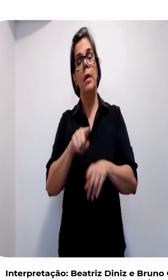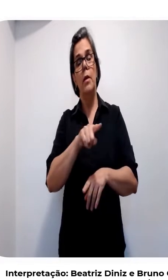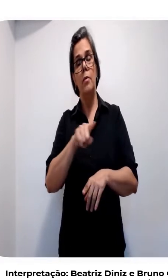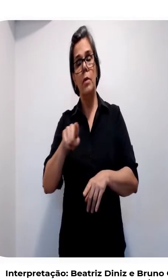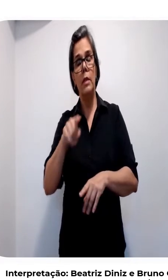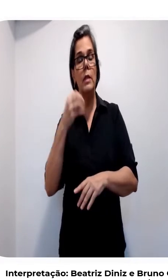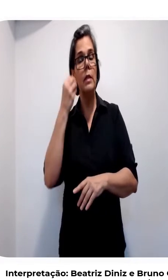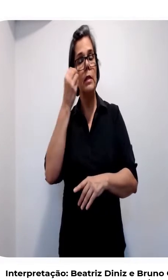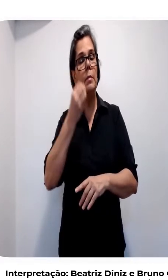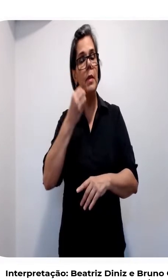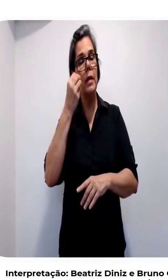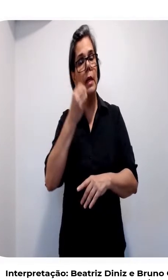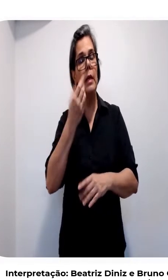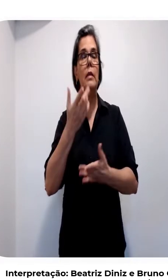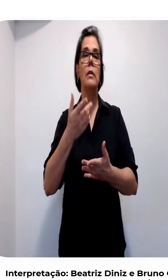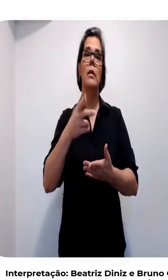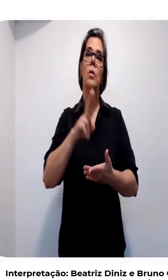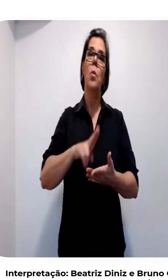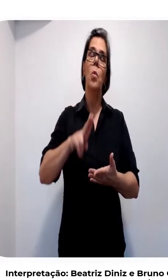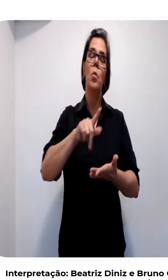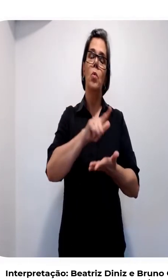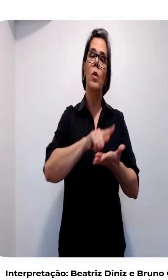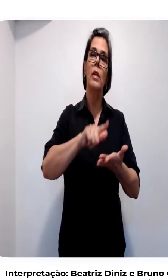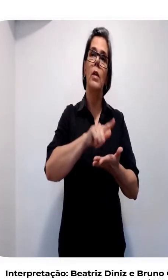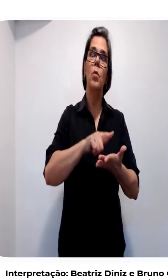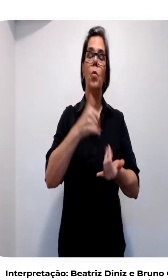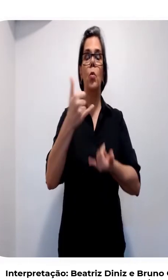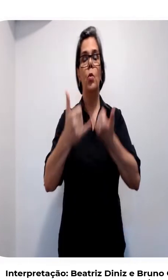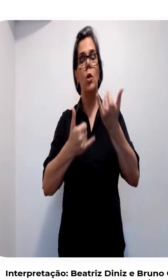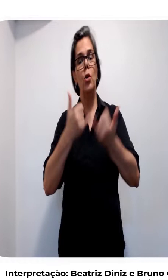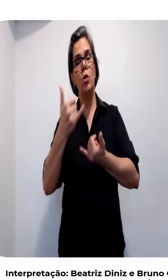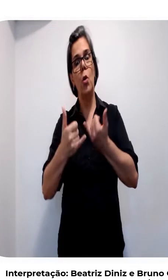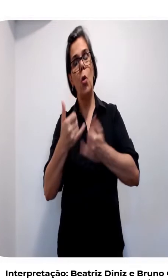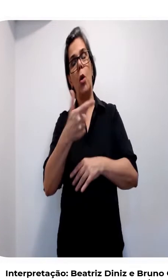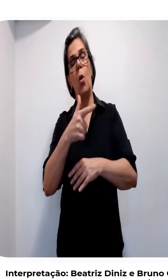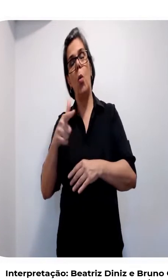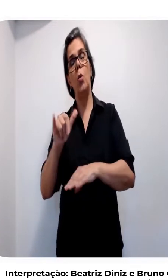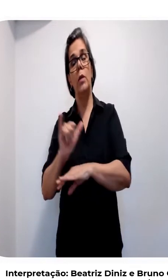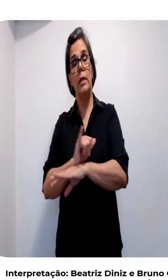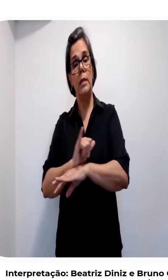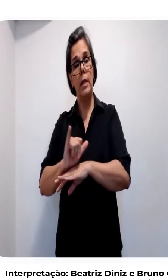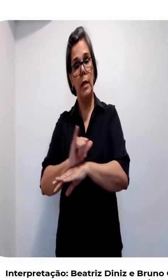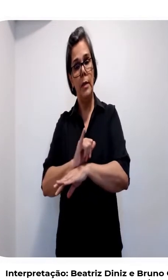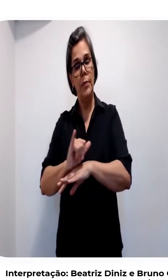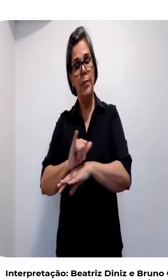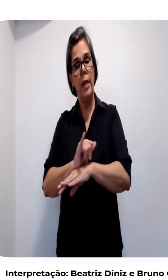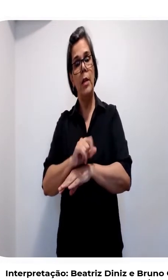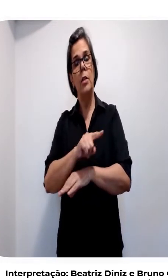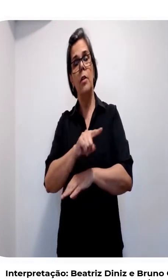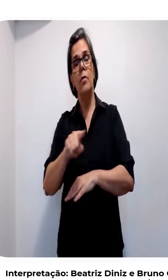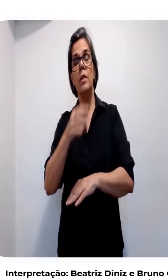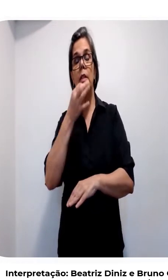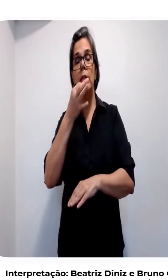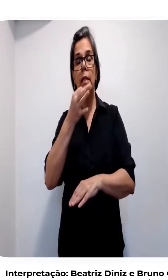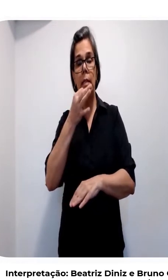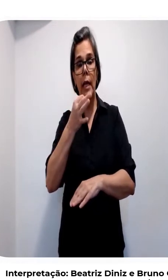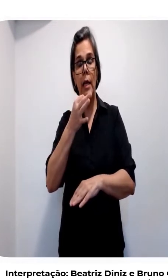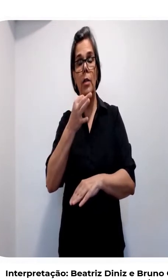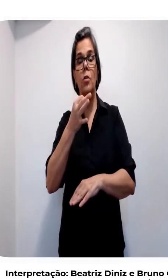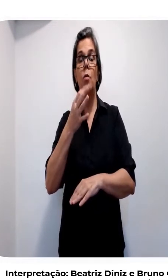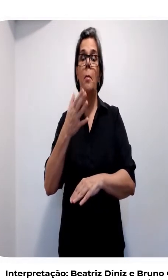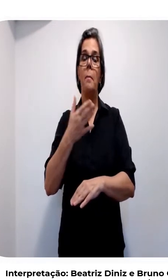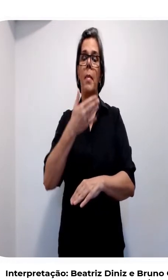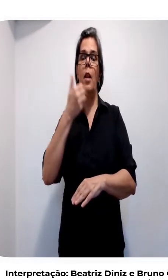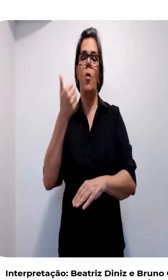apontaram, sejam os livros literários, sejam os jogos e outras estratégias que citaram, que consideram que estão sendo mais